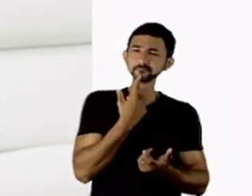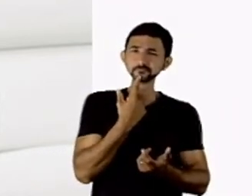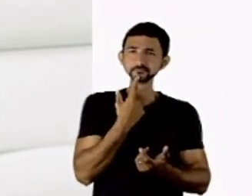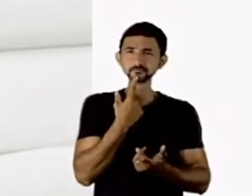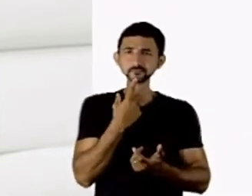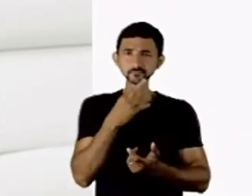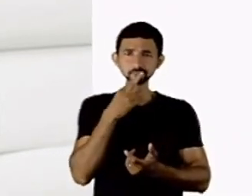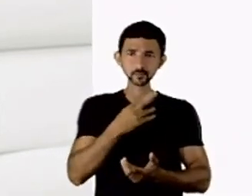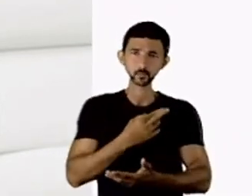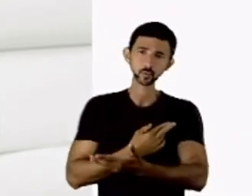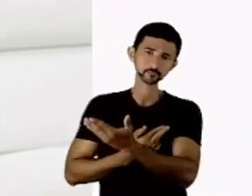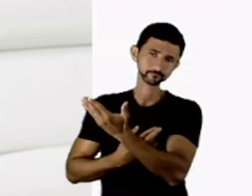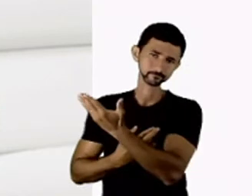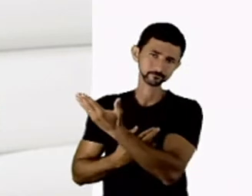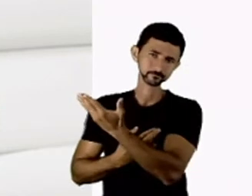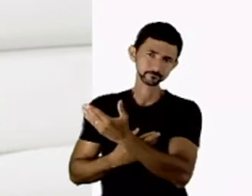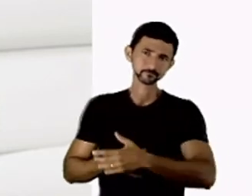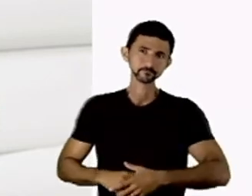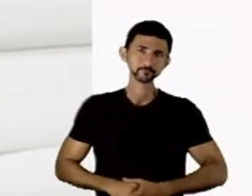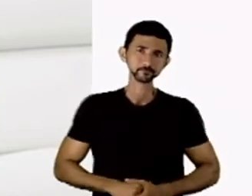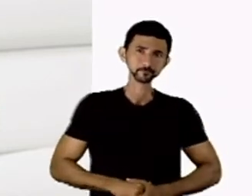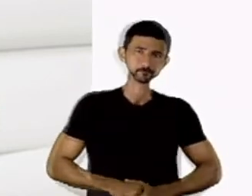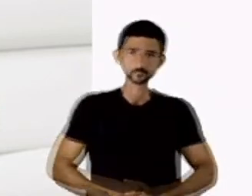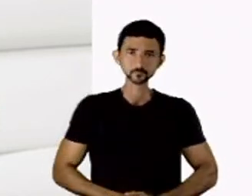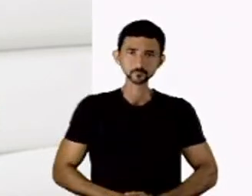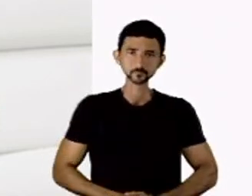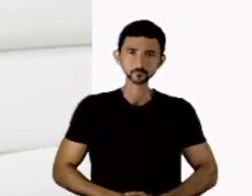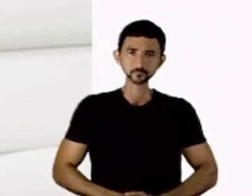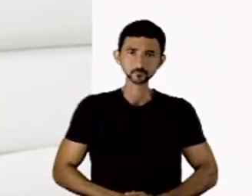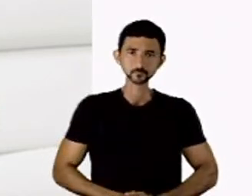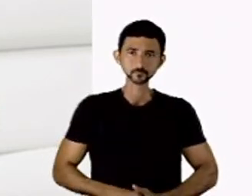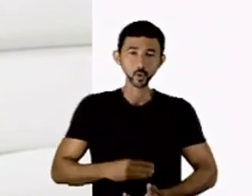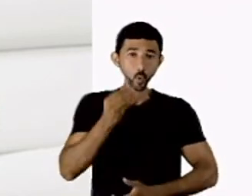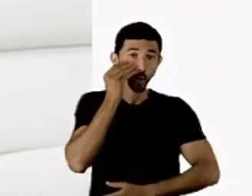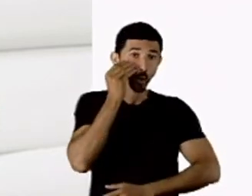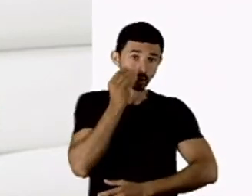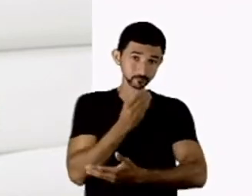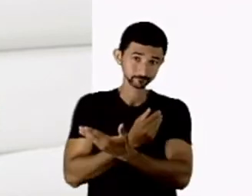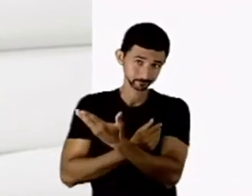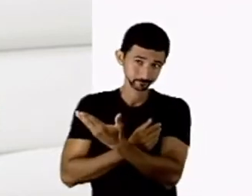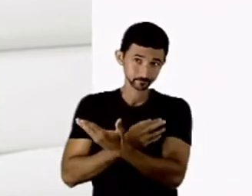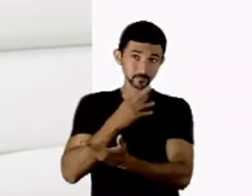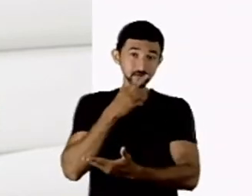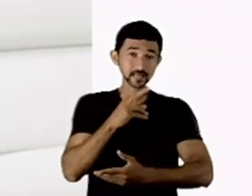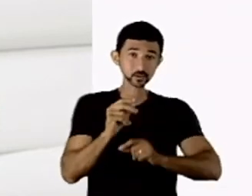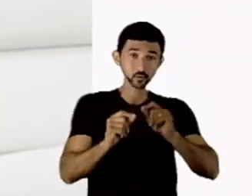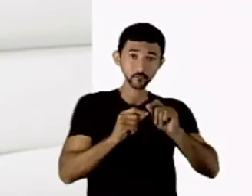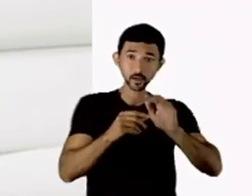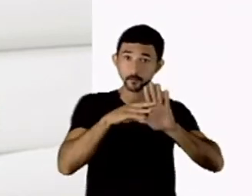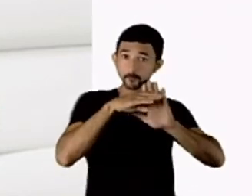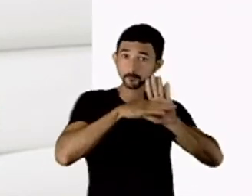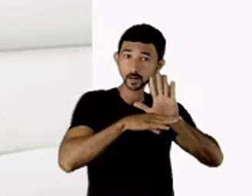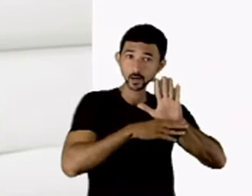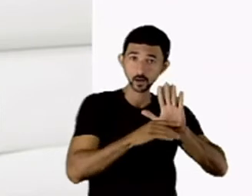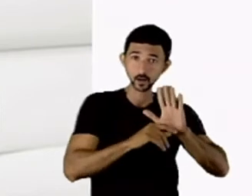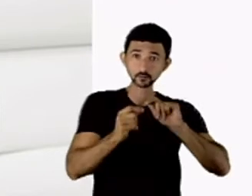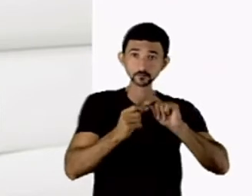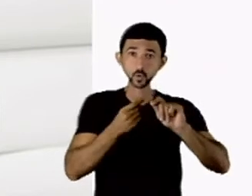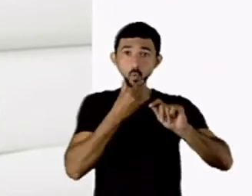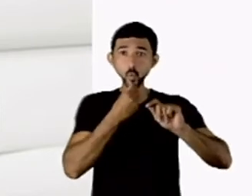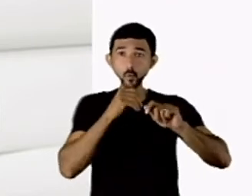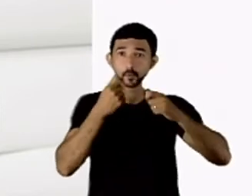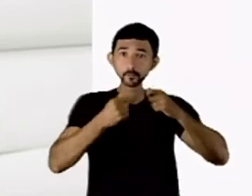solução que está aqui na tela e que eu mostro para vocês. Observa aqui que para resolver esse problema,